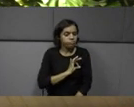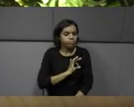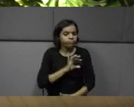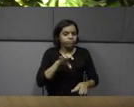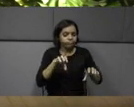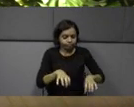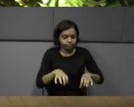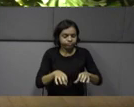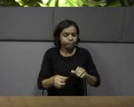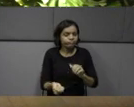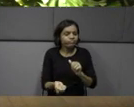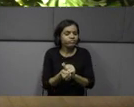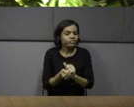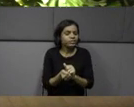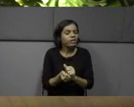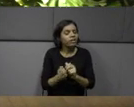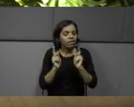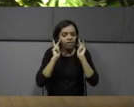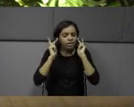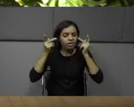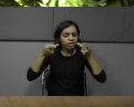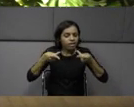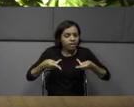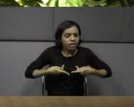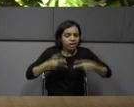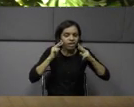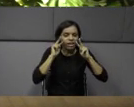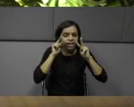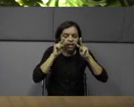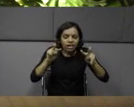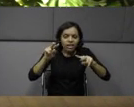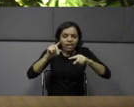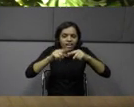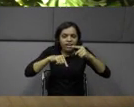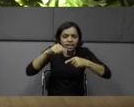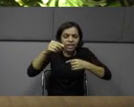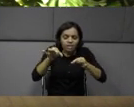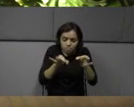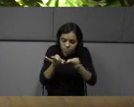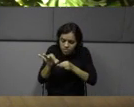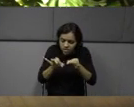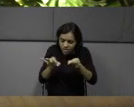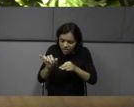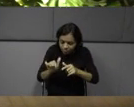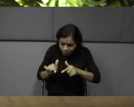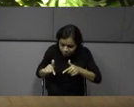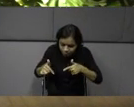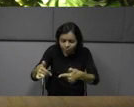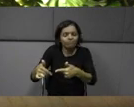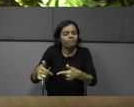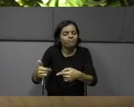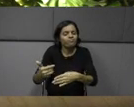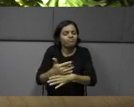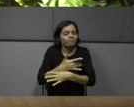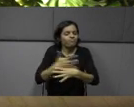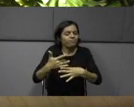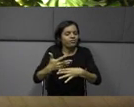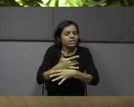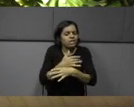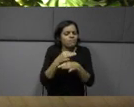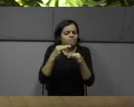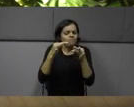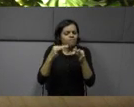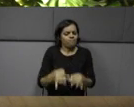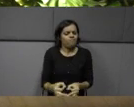escalas humanas nos novos equipamentos nosso planejamento cidades de fato teria uma cidade justa